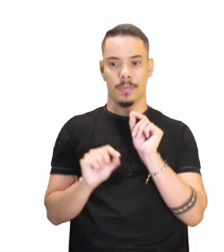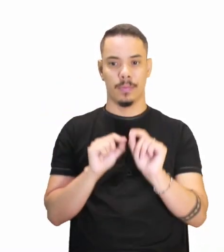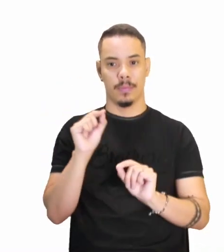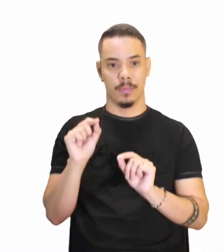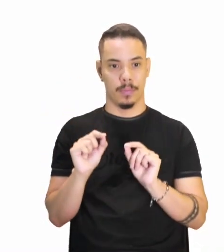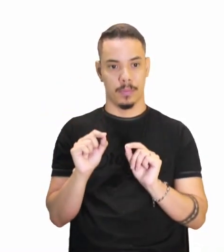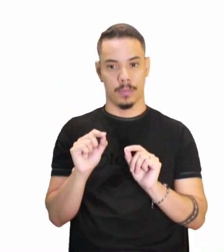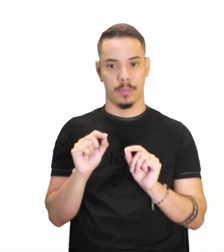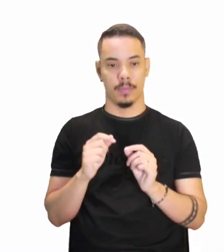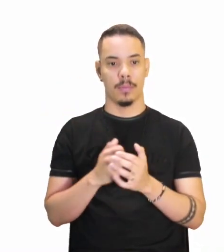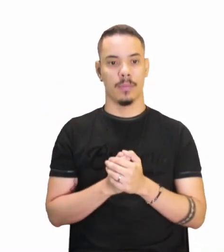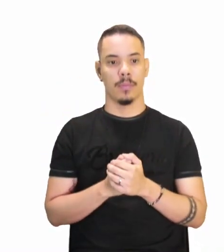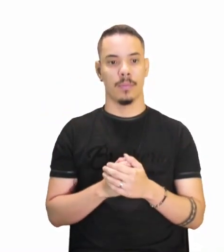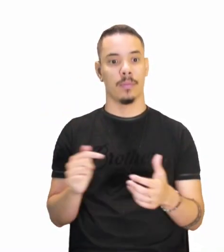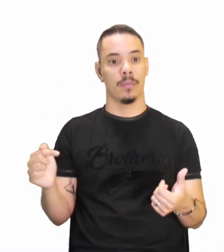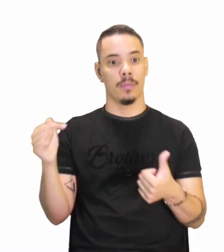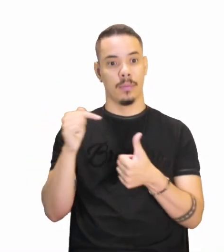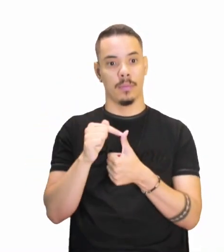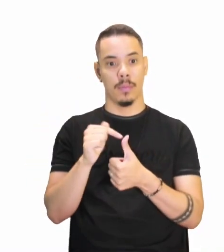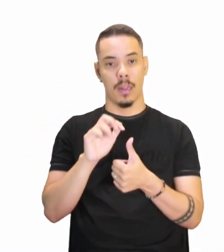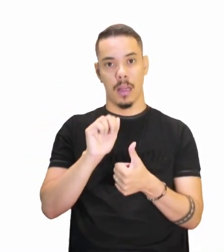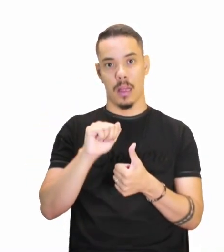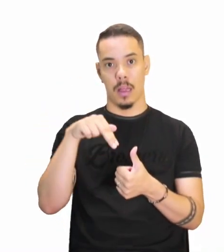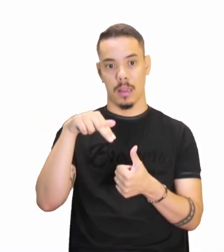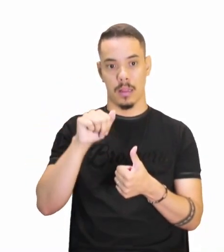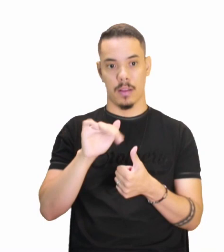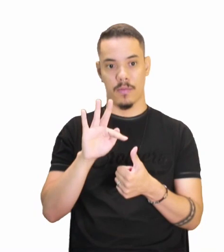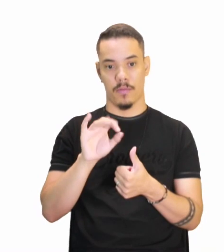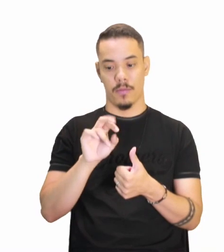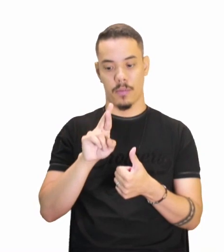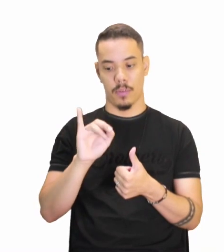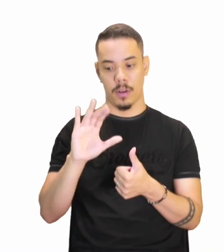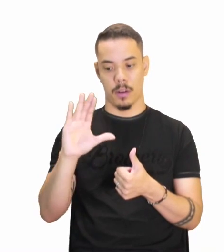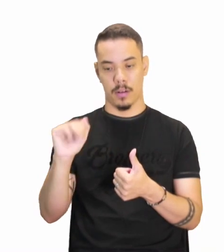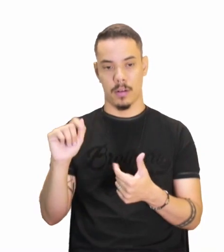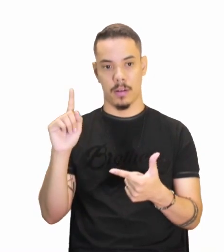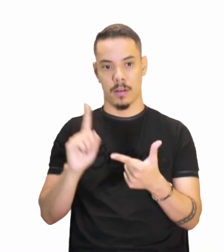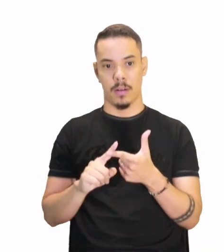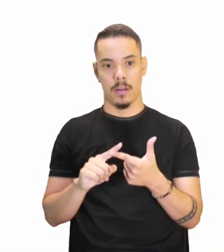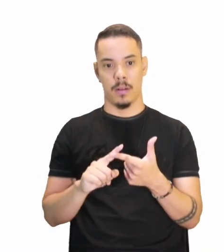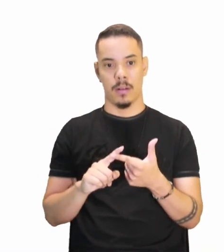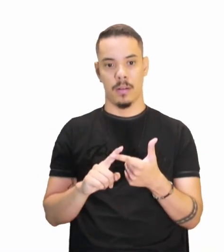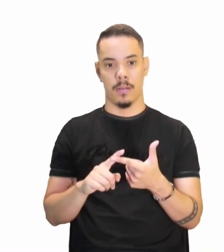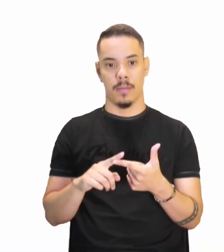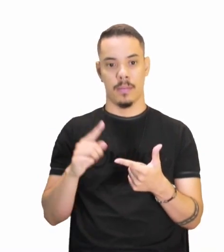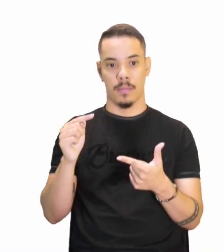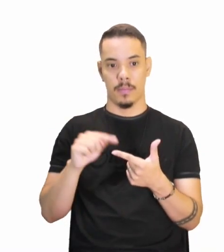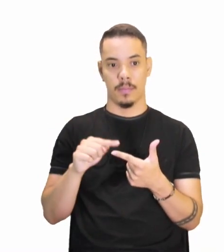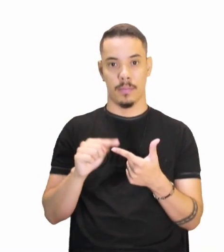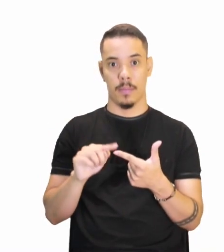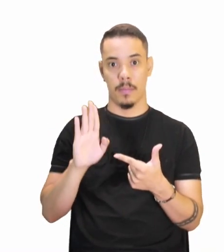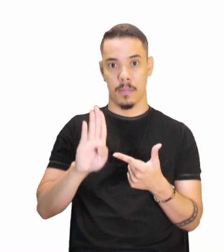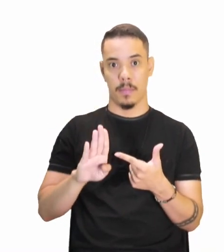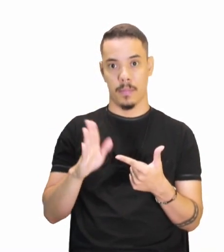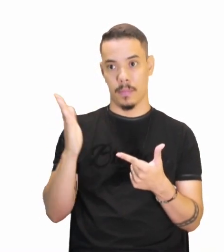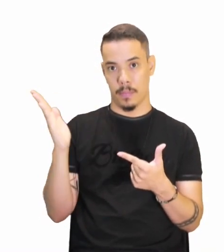Ok letra anafórica B catafórica